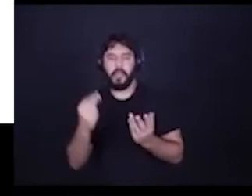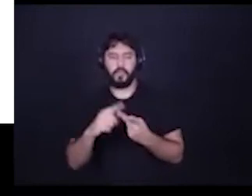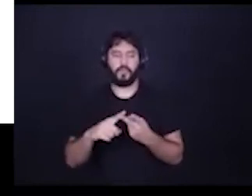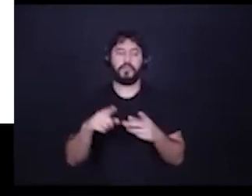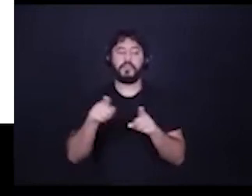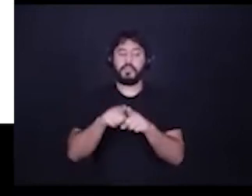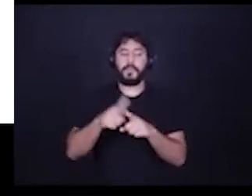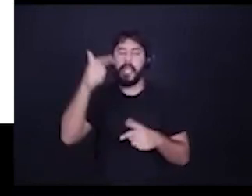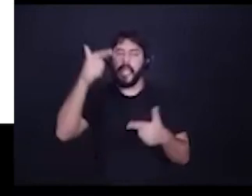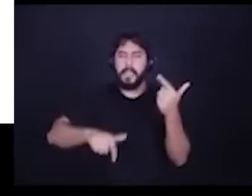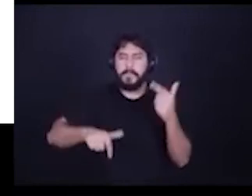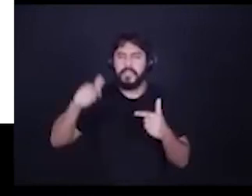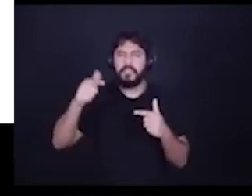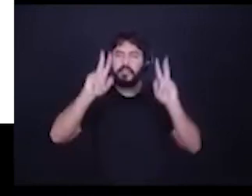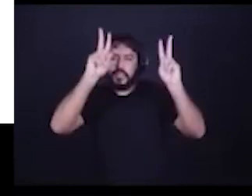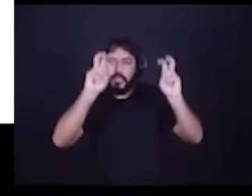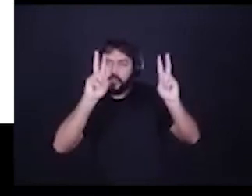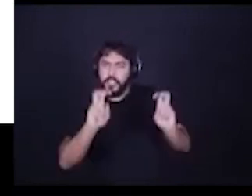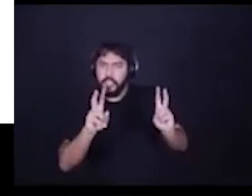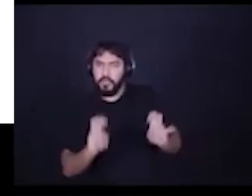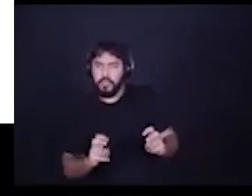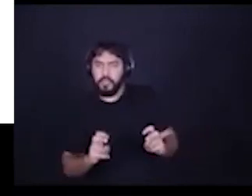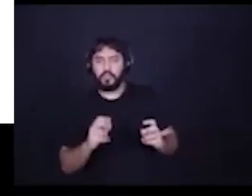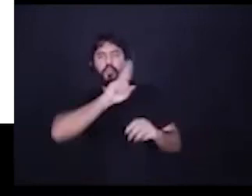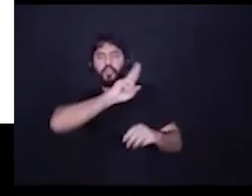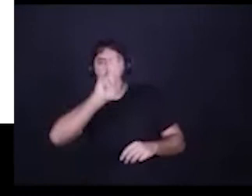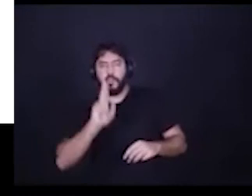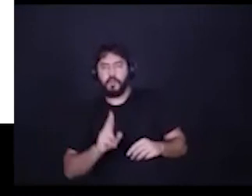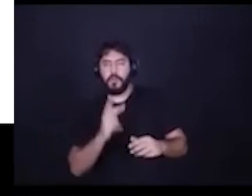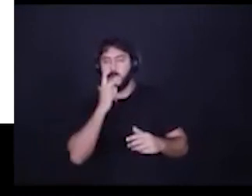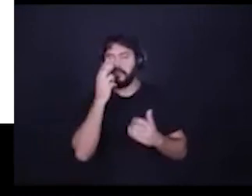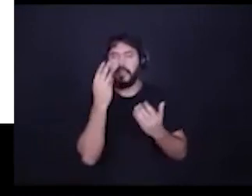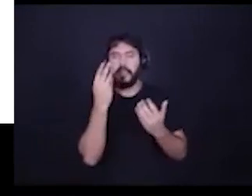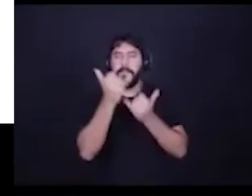o título, repetir o nome, ficar brincando com isso,